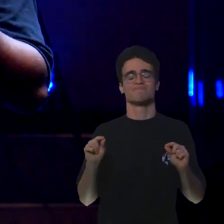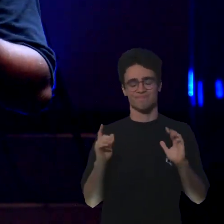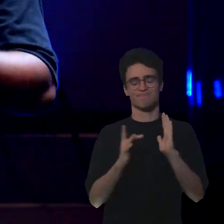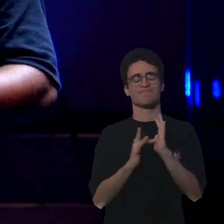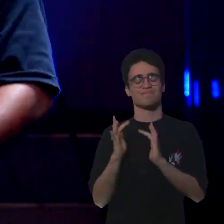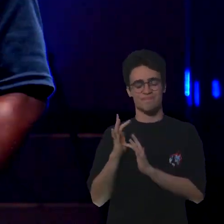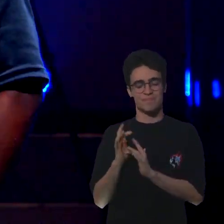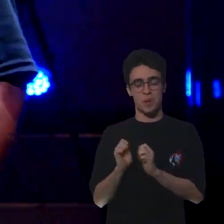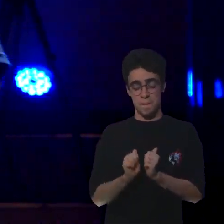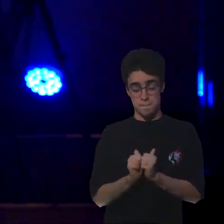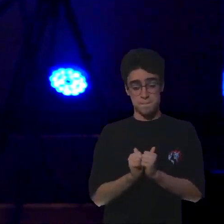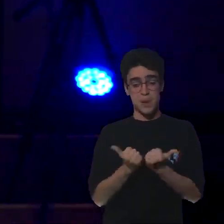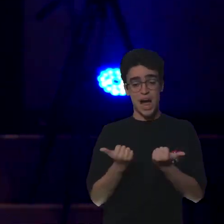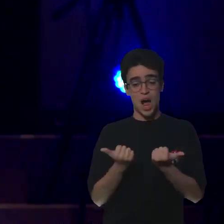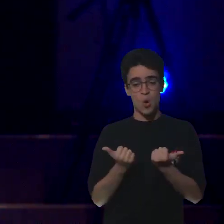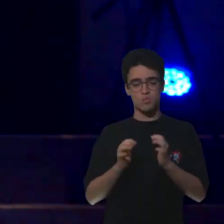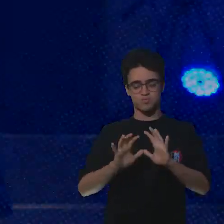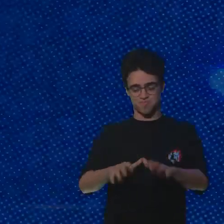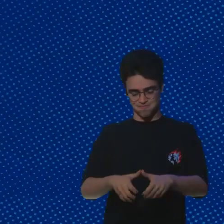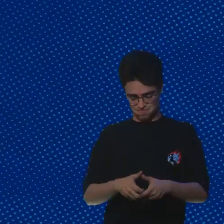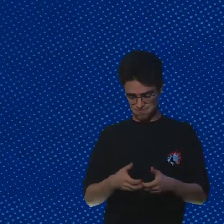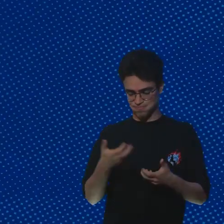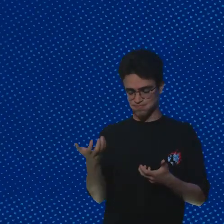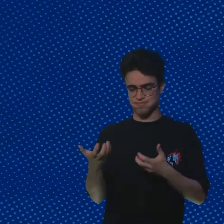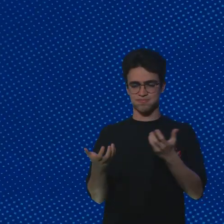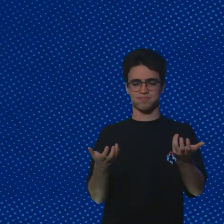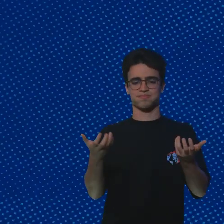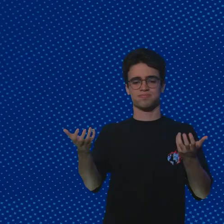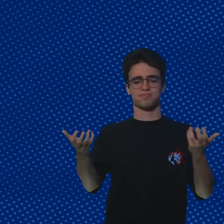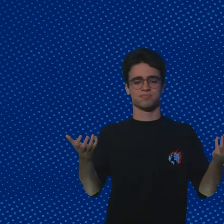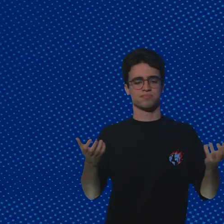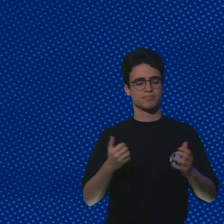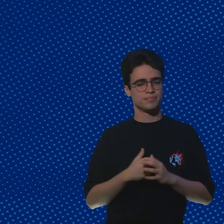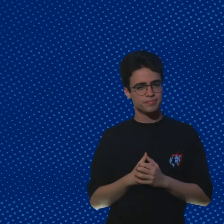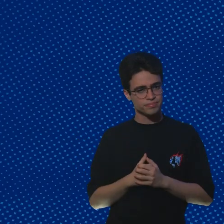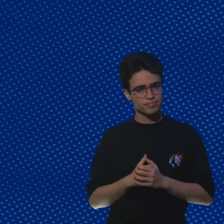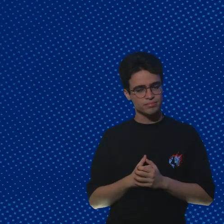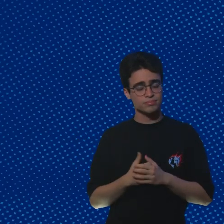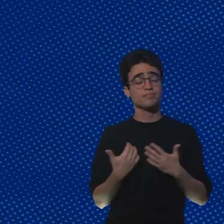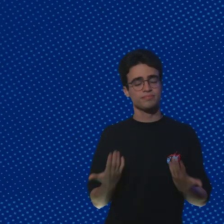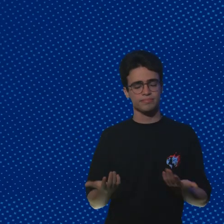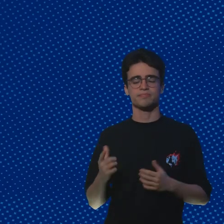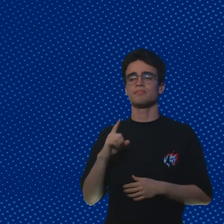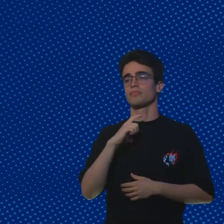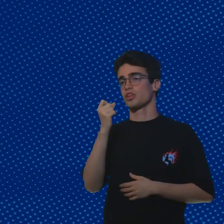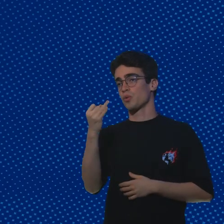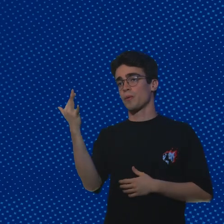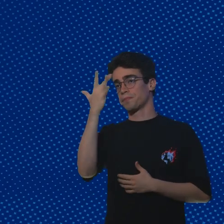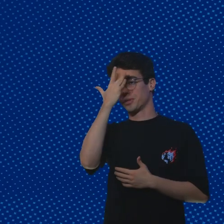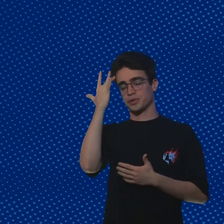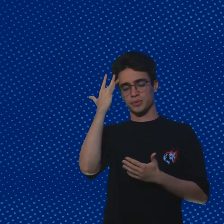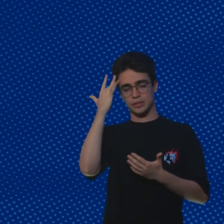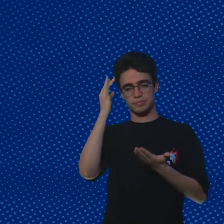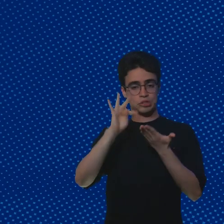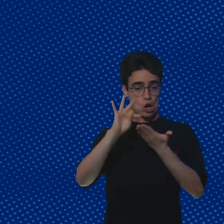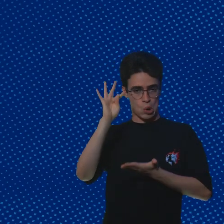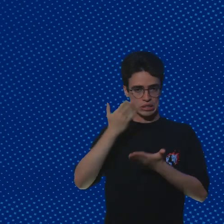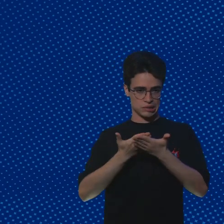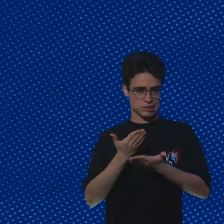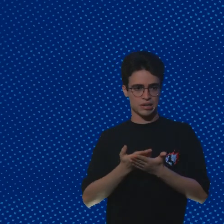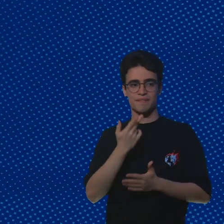pão. Alguns comentaristas vão falar que esse momento de repartir o